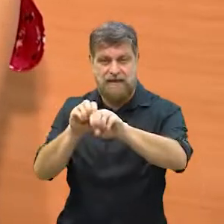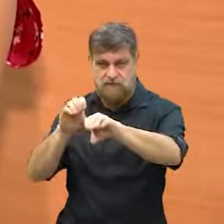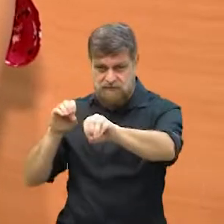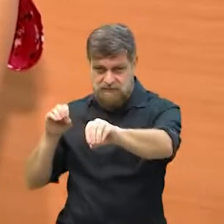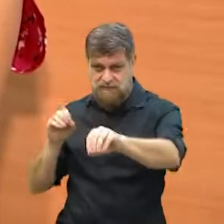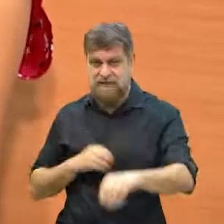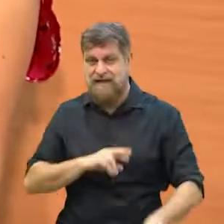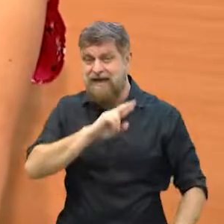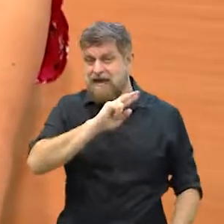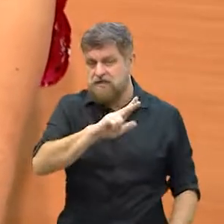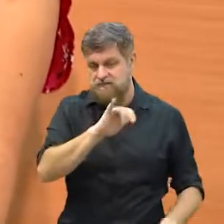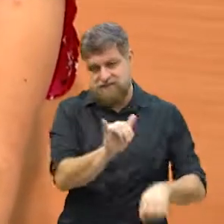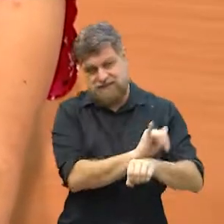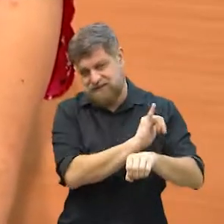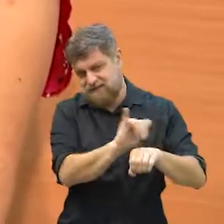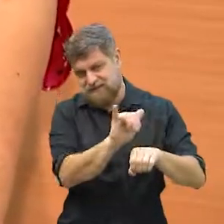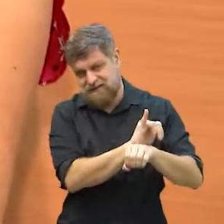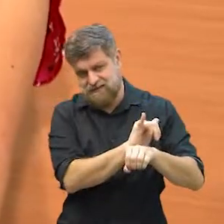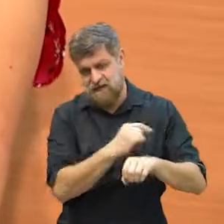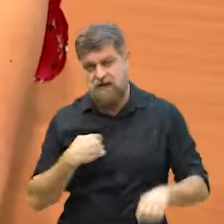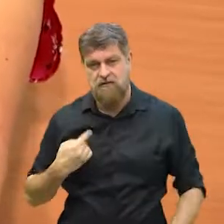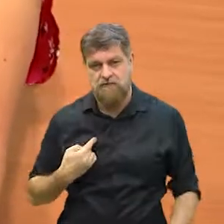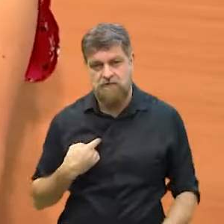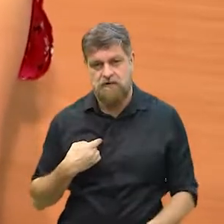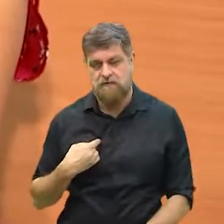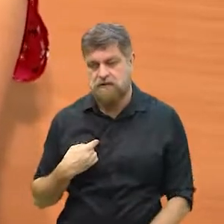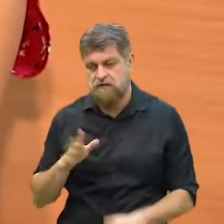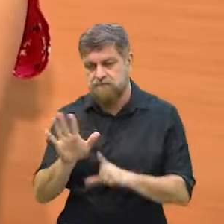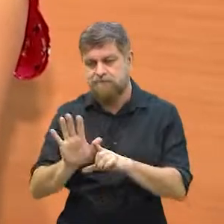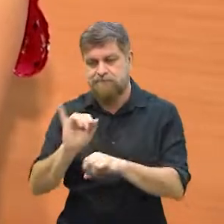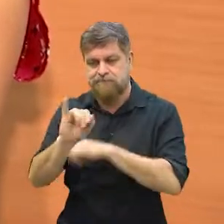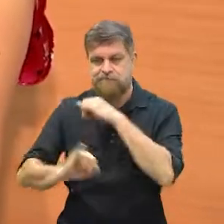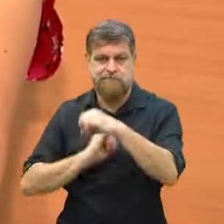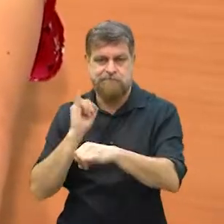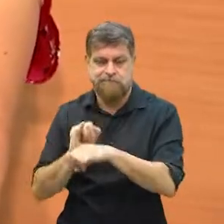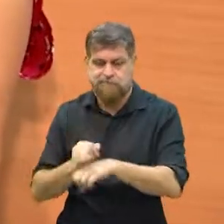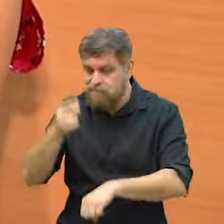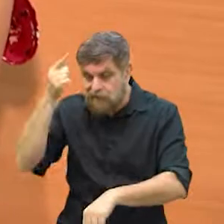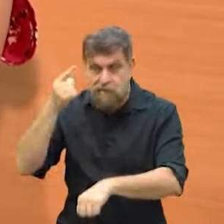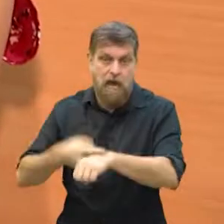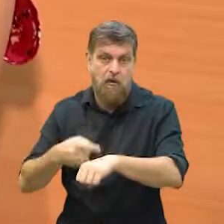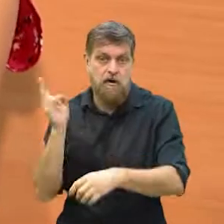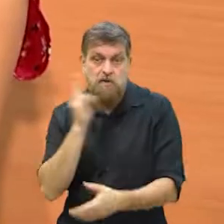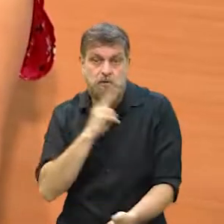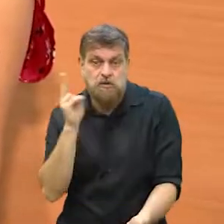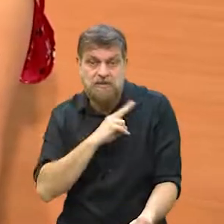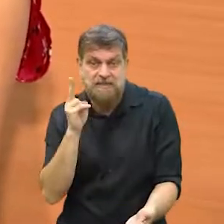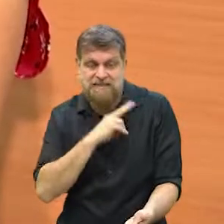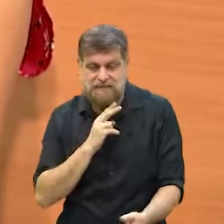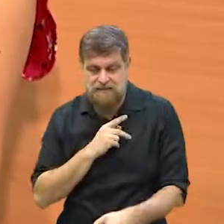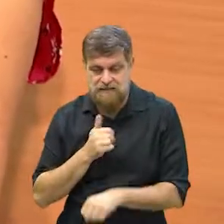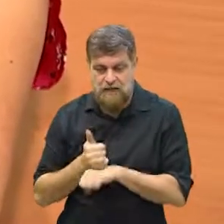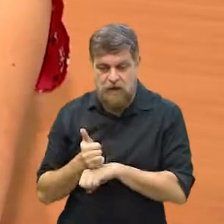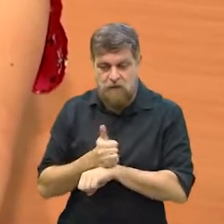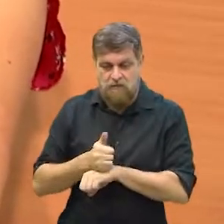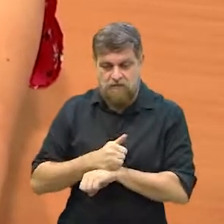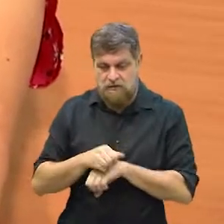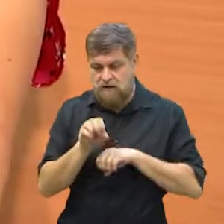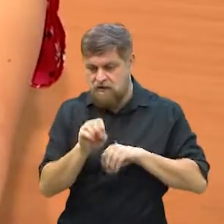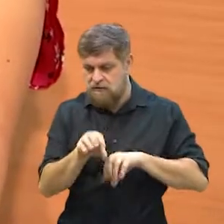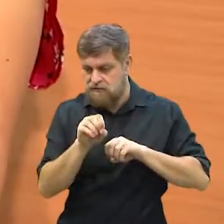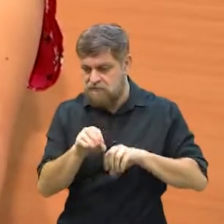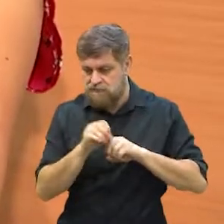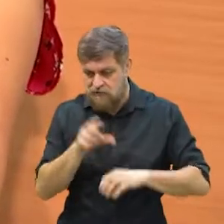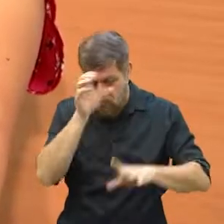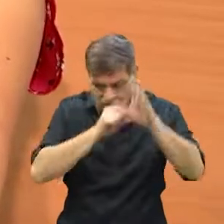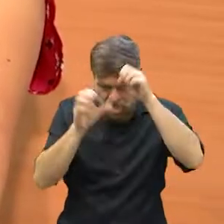ensino à distância é outra coisa, foi ensino remoto feito numa situação de emergência. E os profissionais da